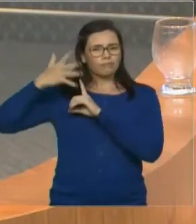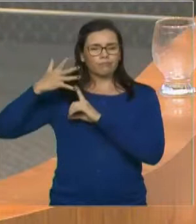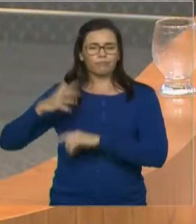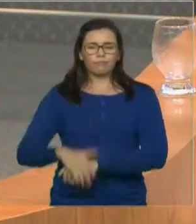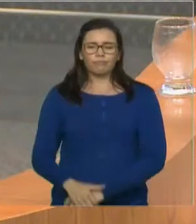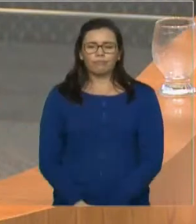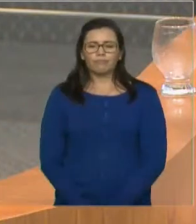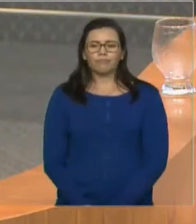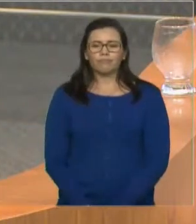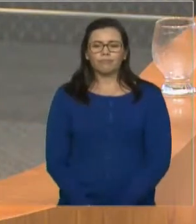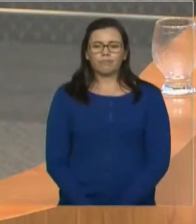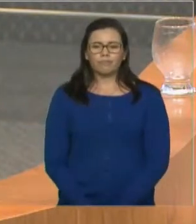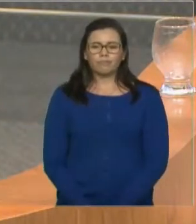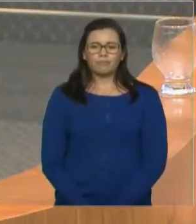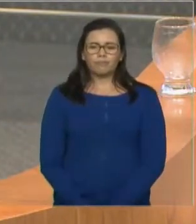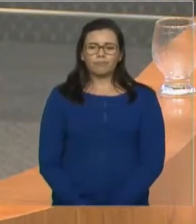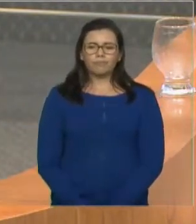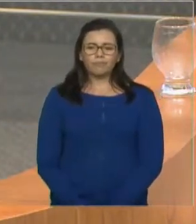observar.